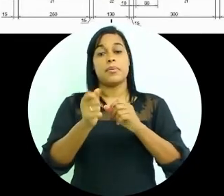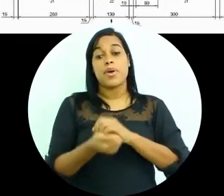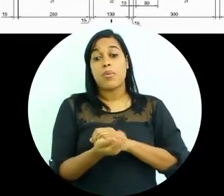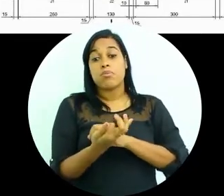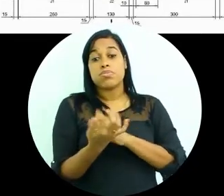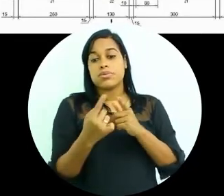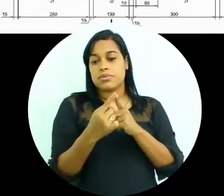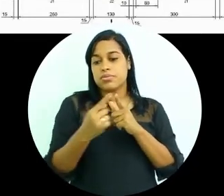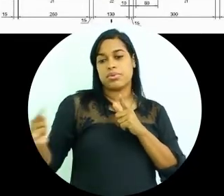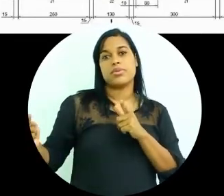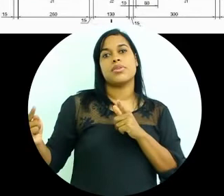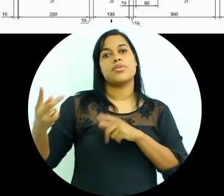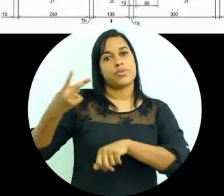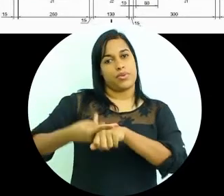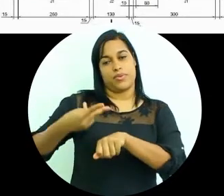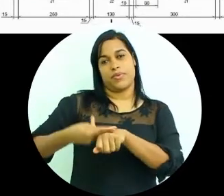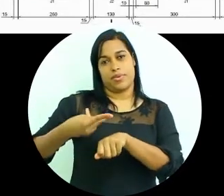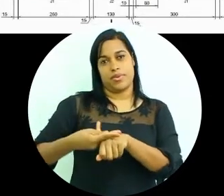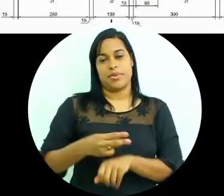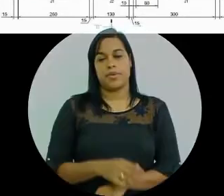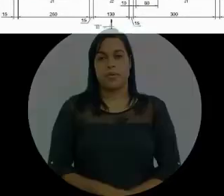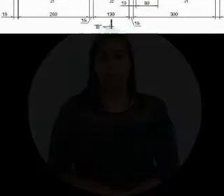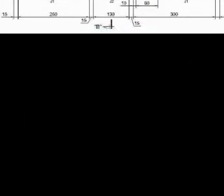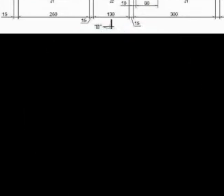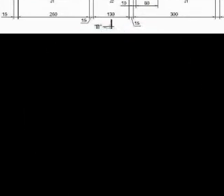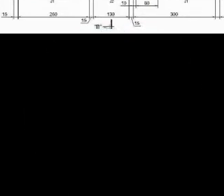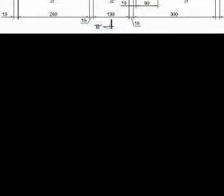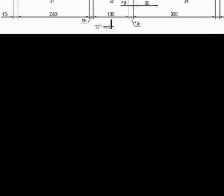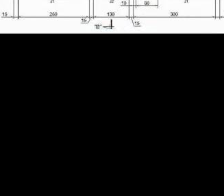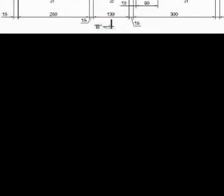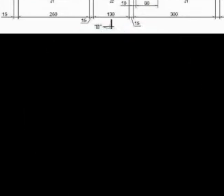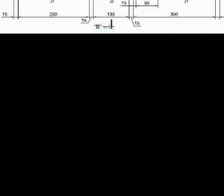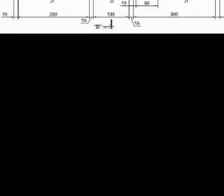para a espessura do vidro.